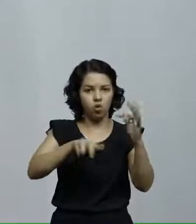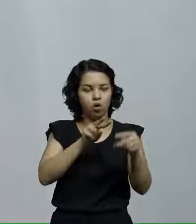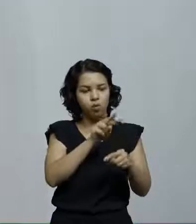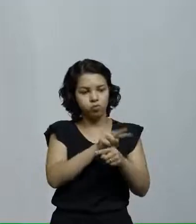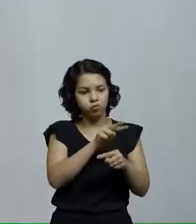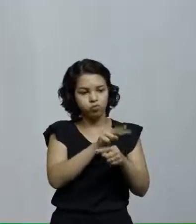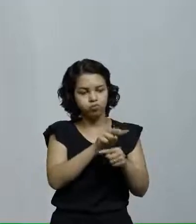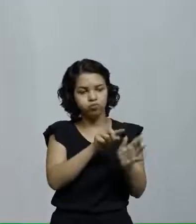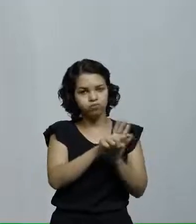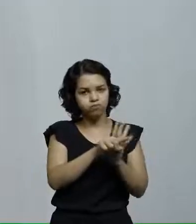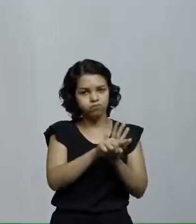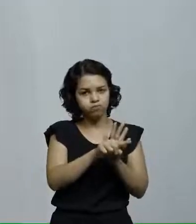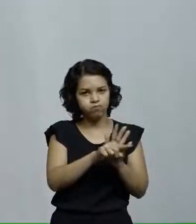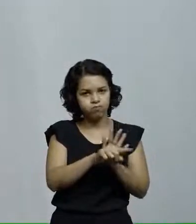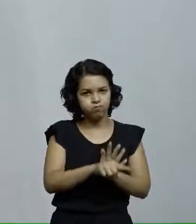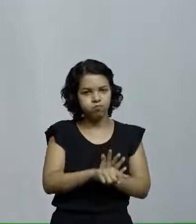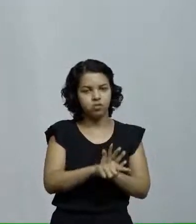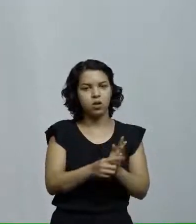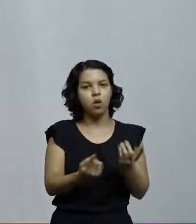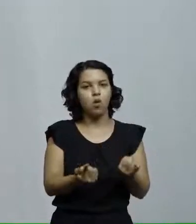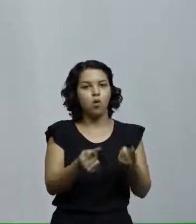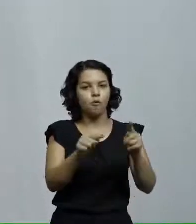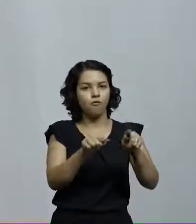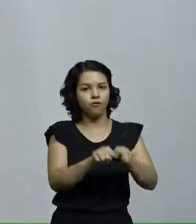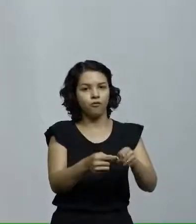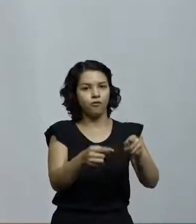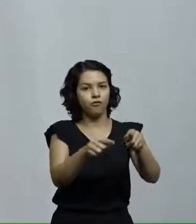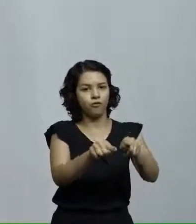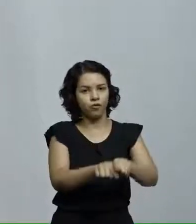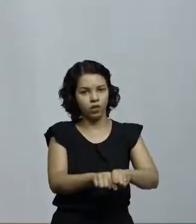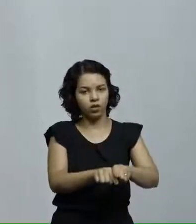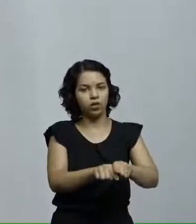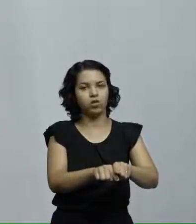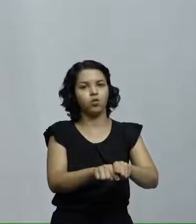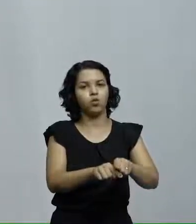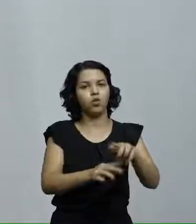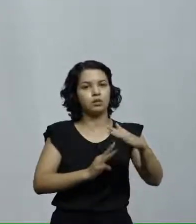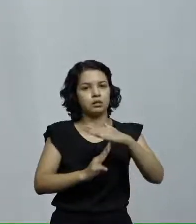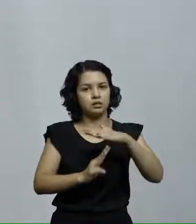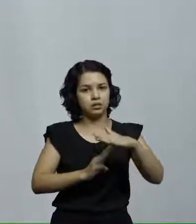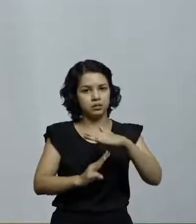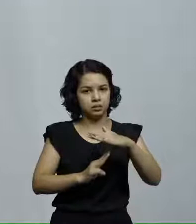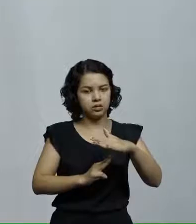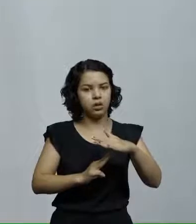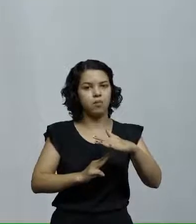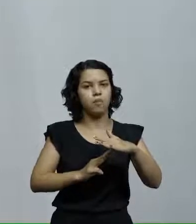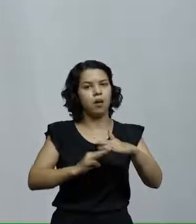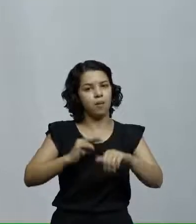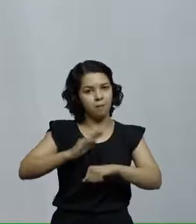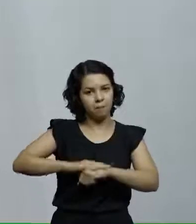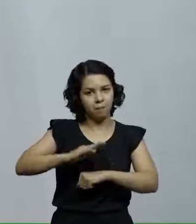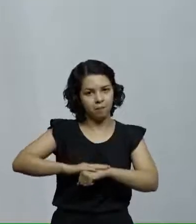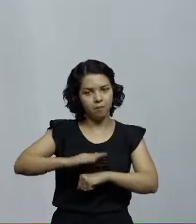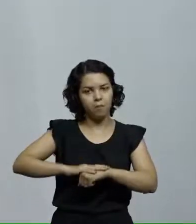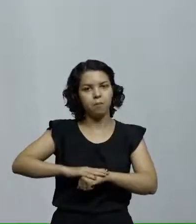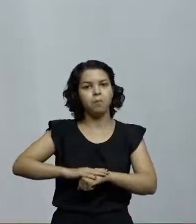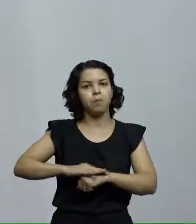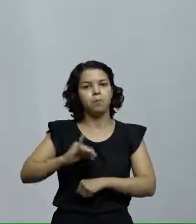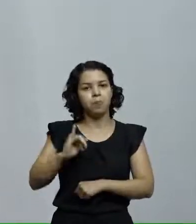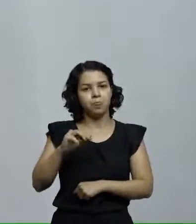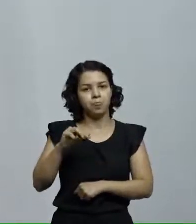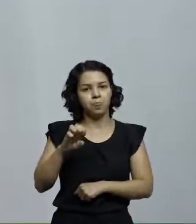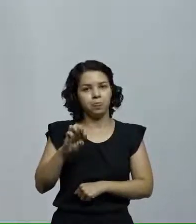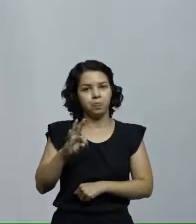meio de um convênio, a delegação de competência, então, é do INMETRO Santa Catarina, Nós fiscalizamos toda